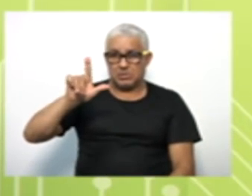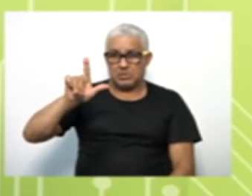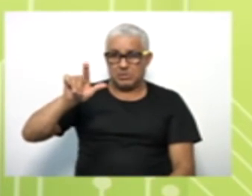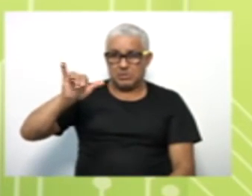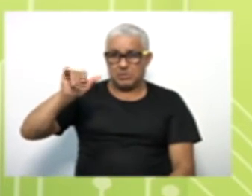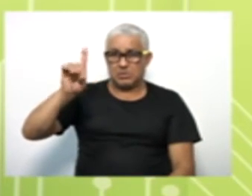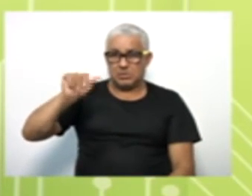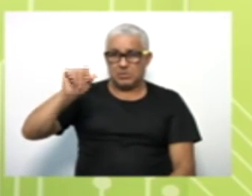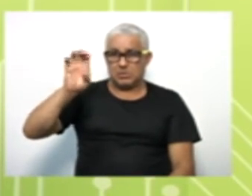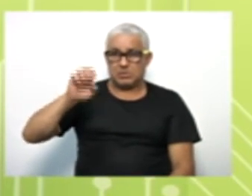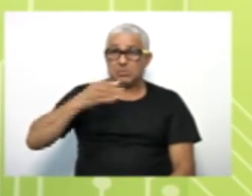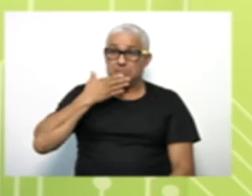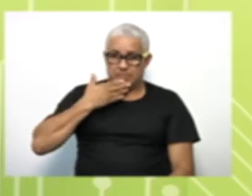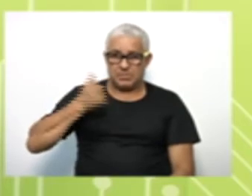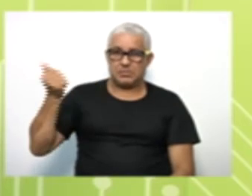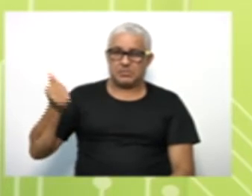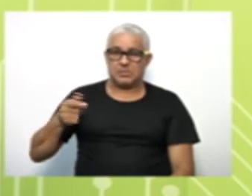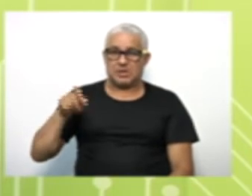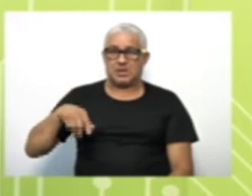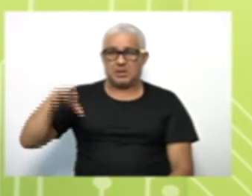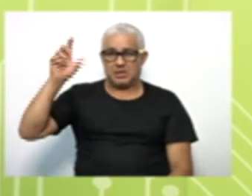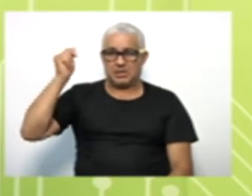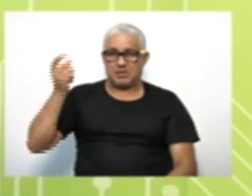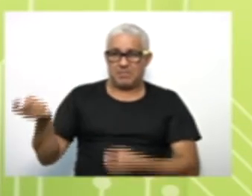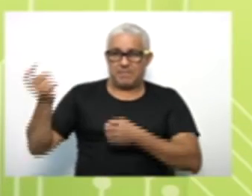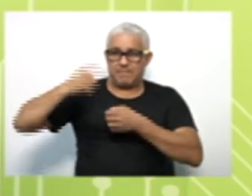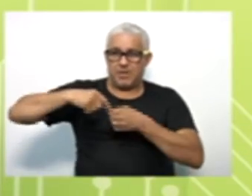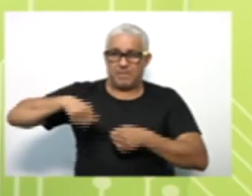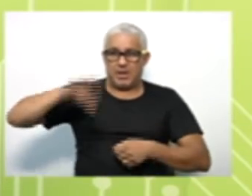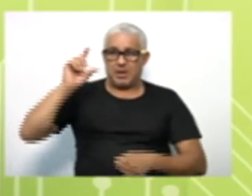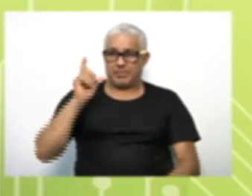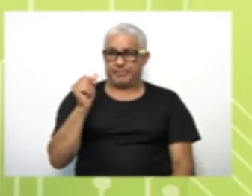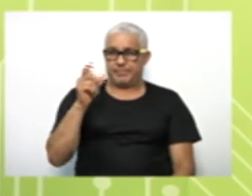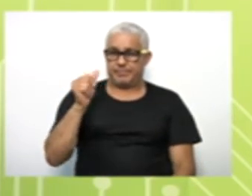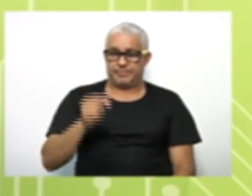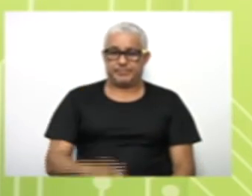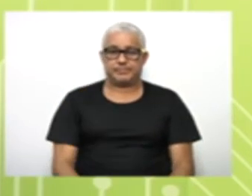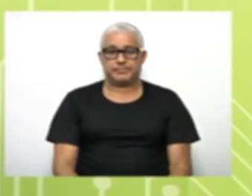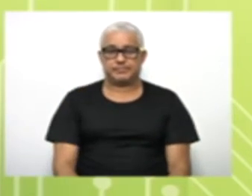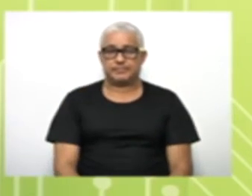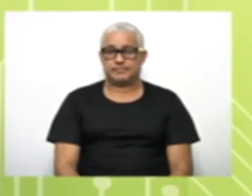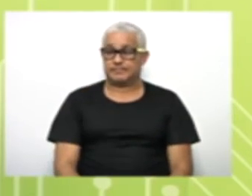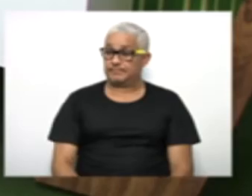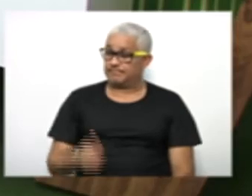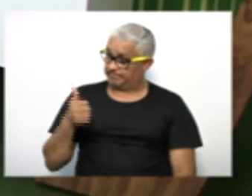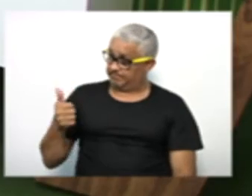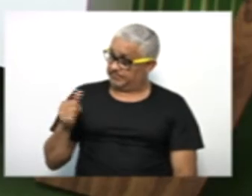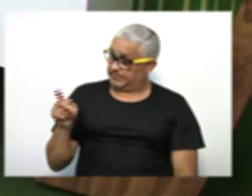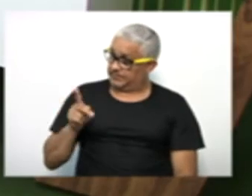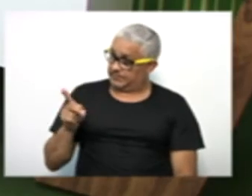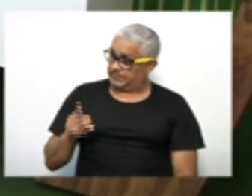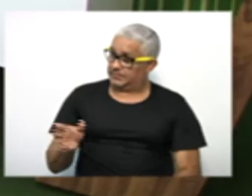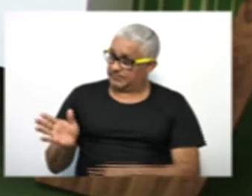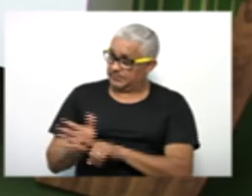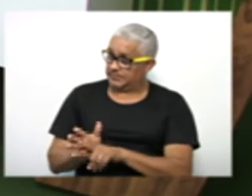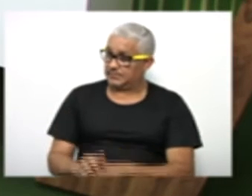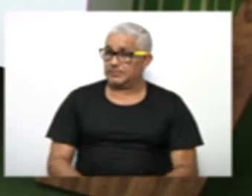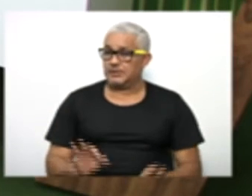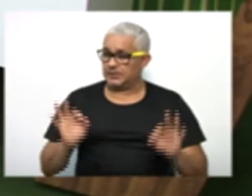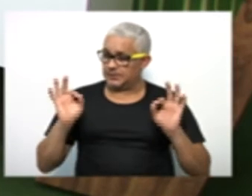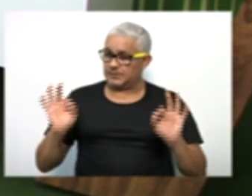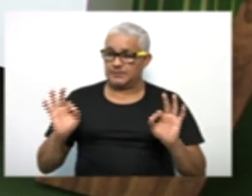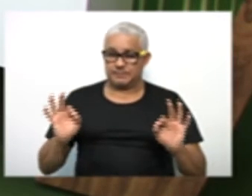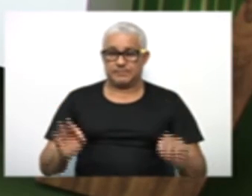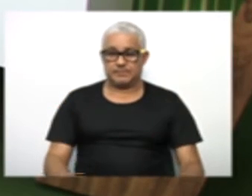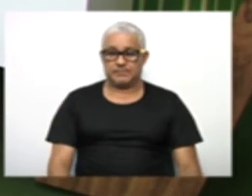ganhar um pouco mais em relação ao fundo que ele está aplicado. Tudo bem, professor? Professor, perfeito, professor.